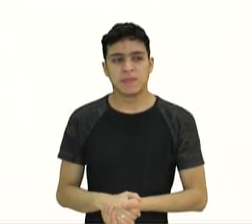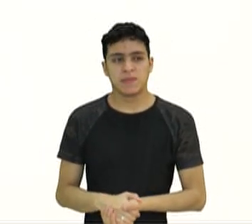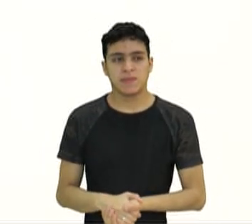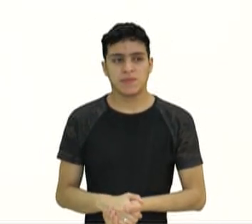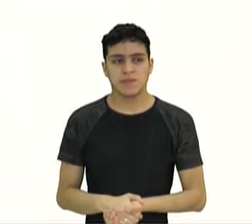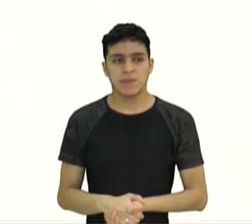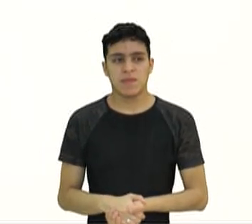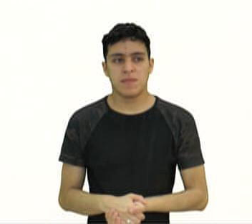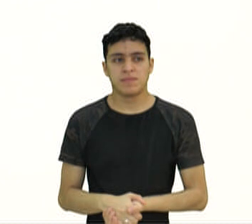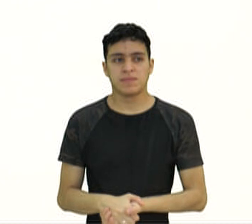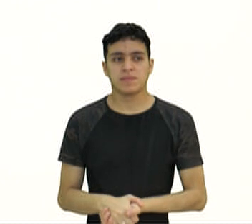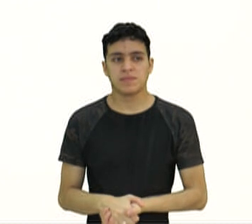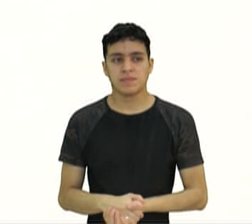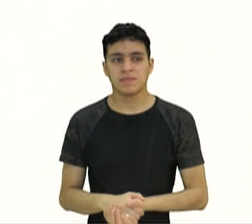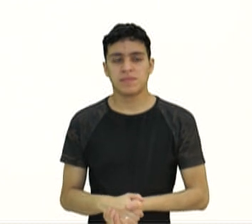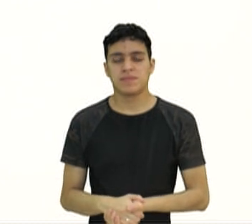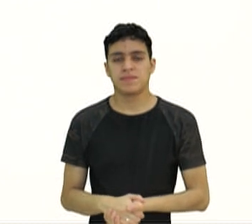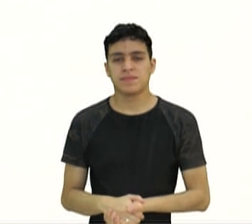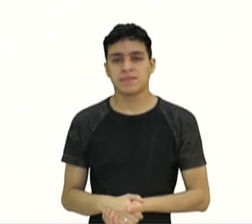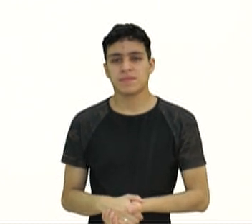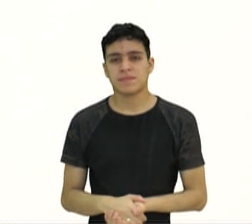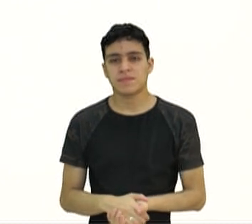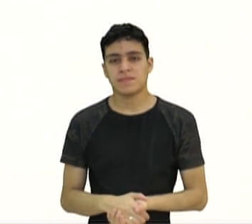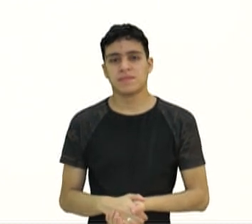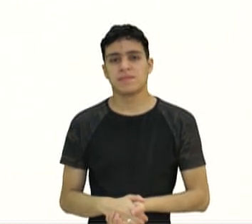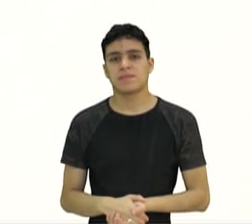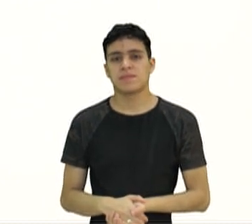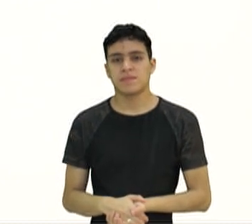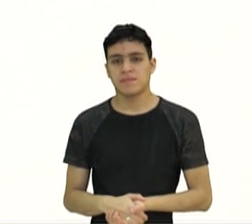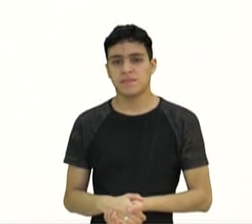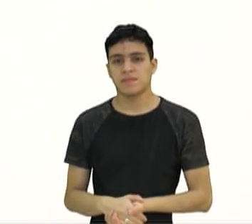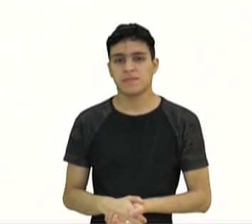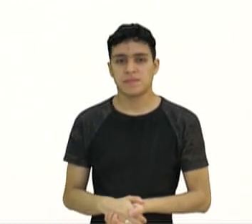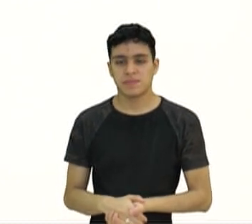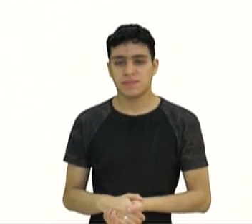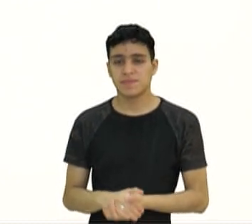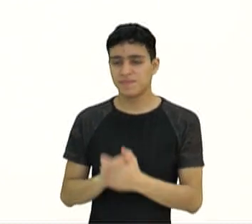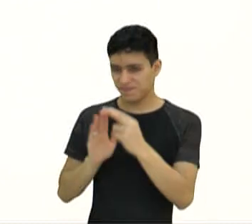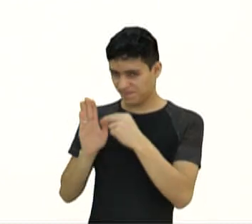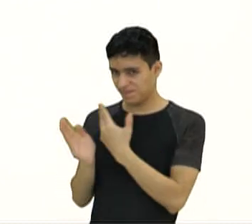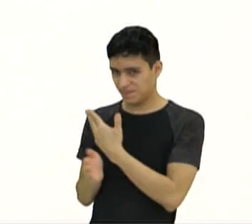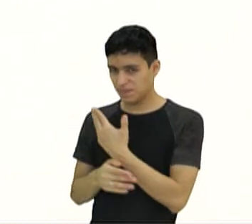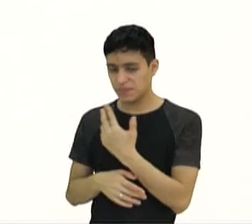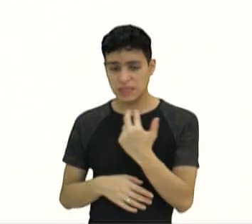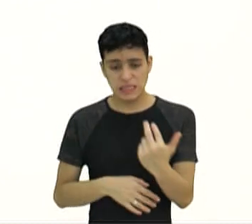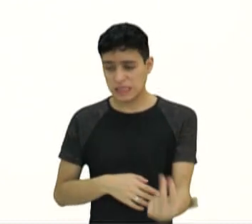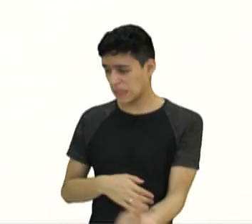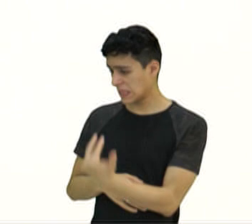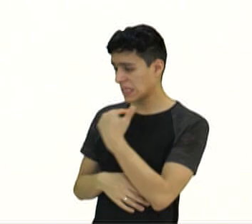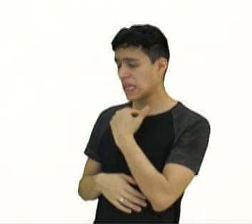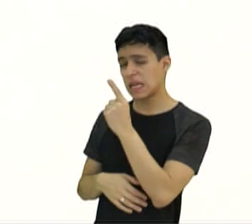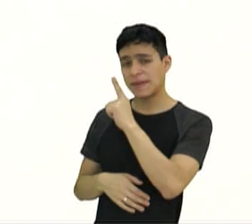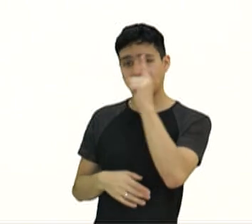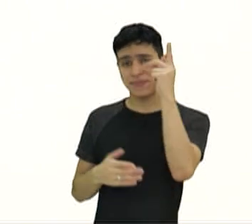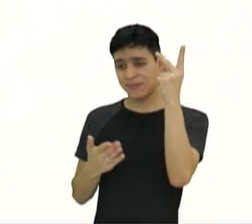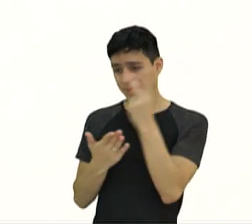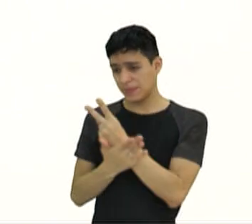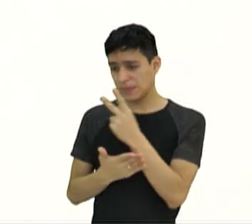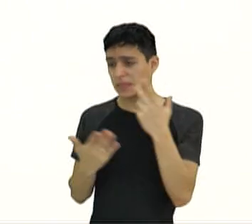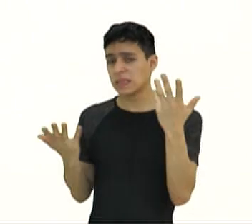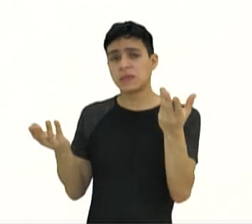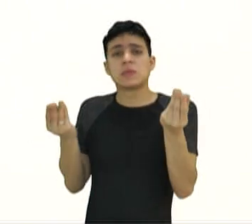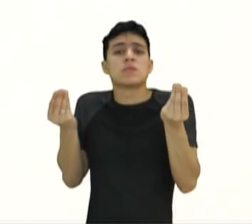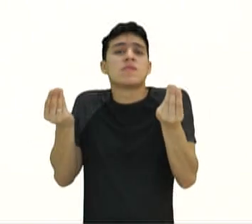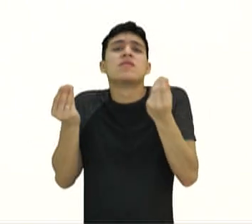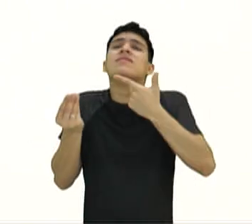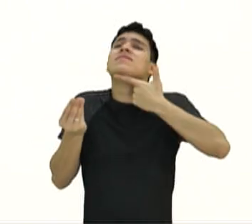do. Keeping it feels so wrong. I wish I never found it. Ela fala bem assim, mas eu não posso fazer isso, tá errado. Ah, como eu